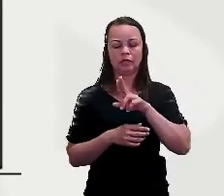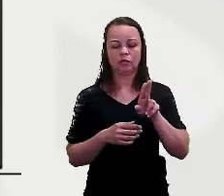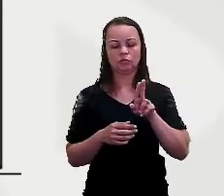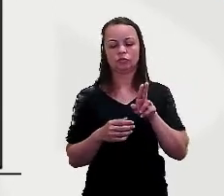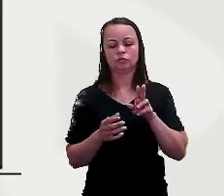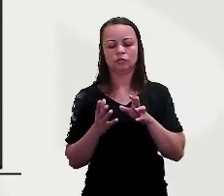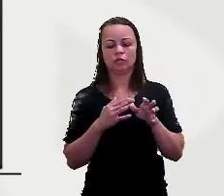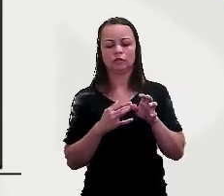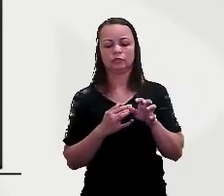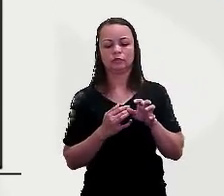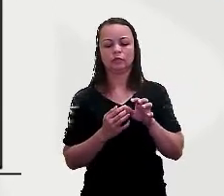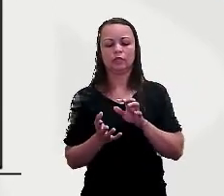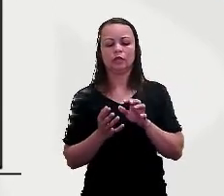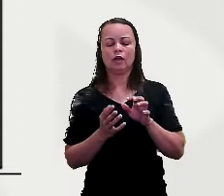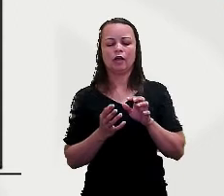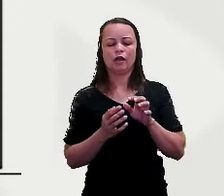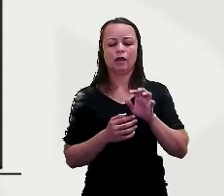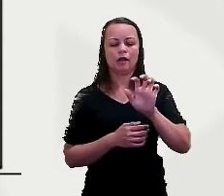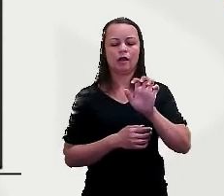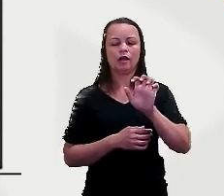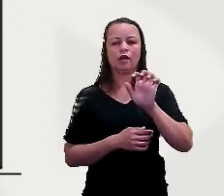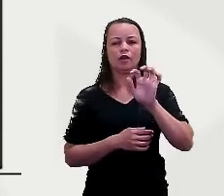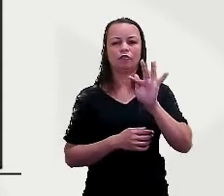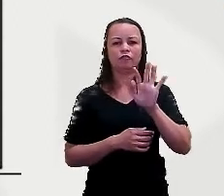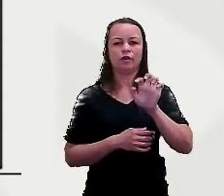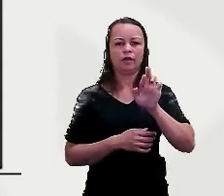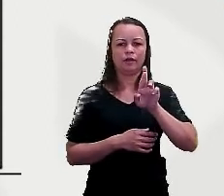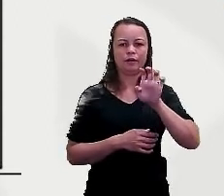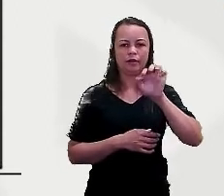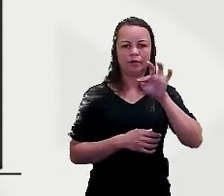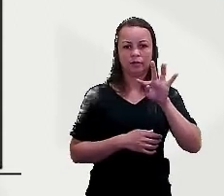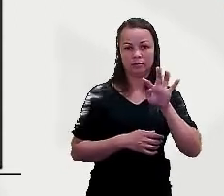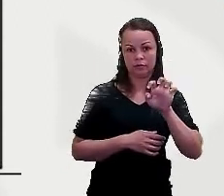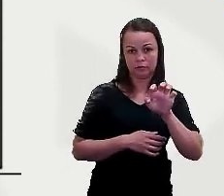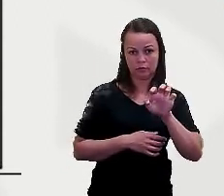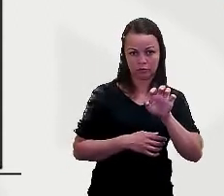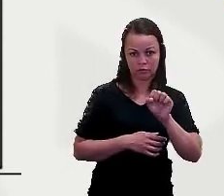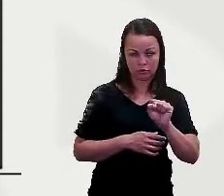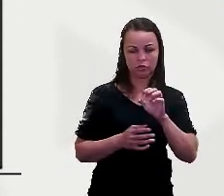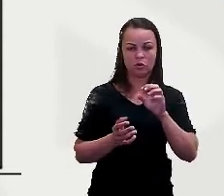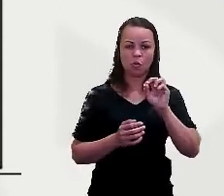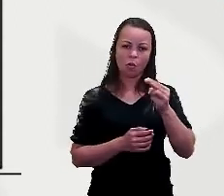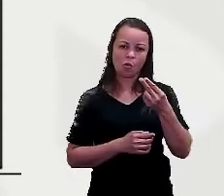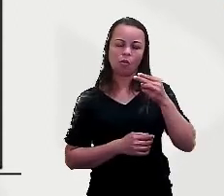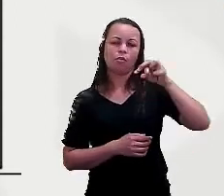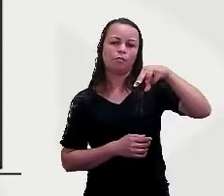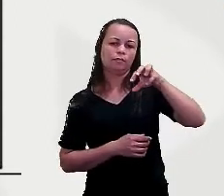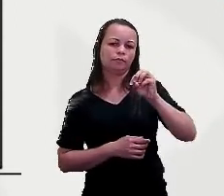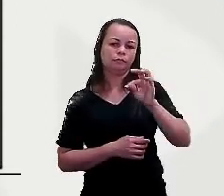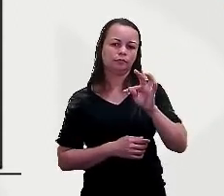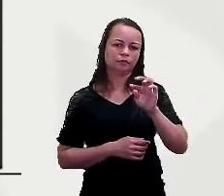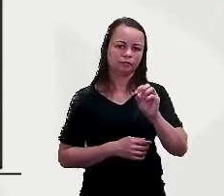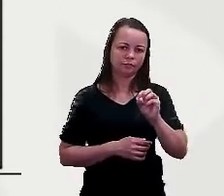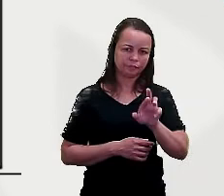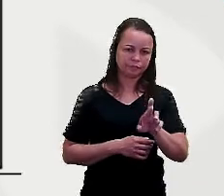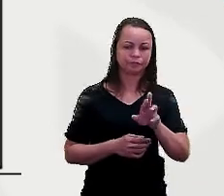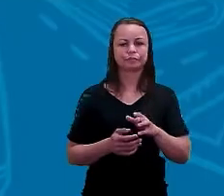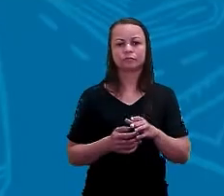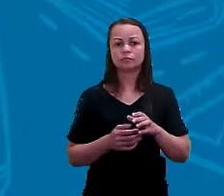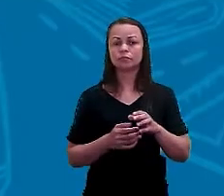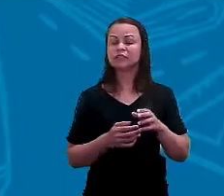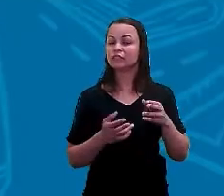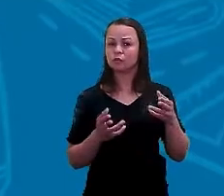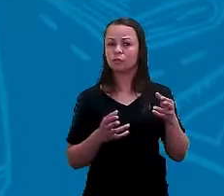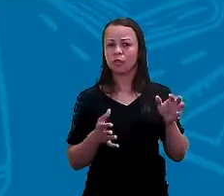neurônios eferentes ou motor. Mas quando eu pensar em uma ação integradora, de uma